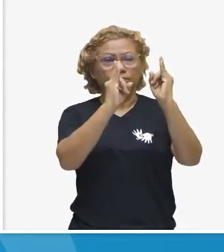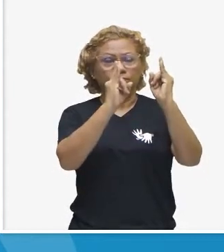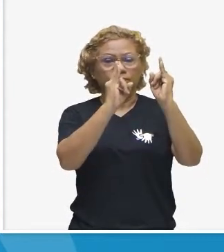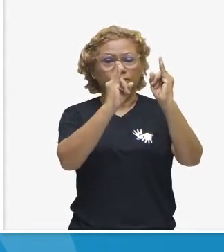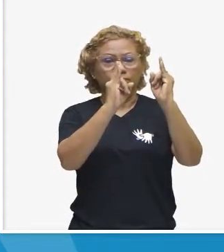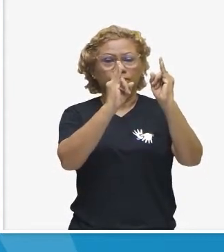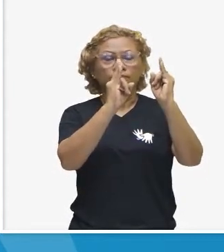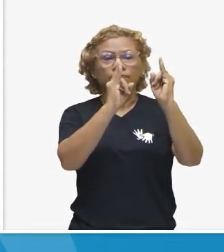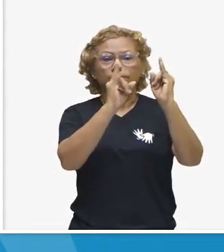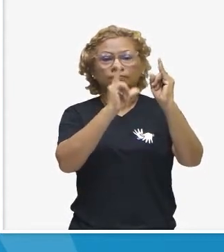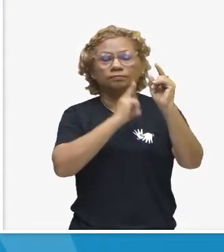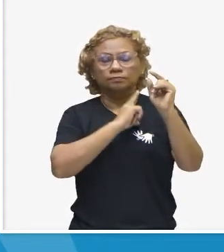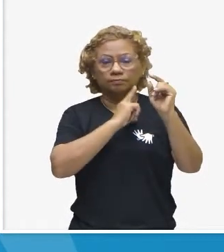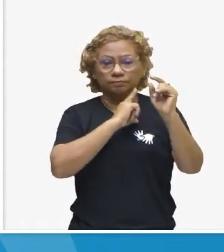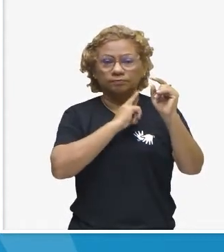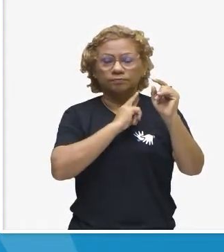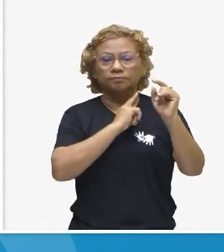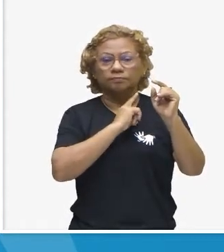na parte de baixo